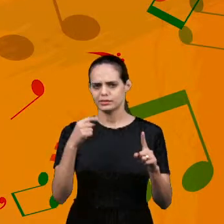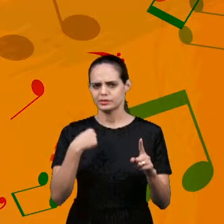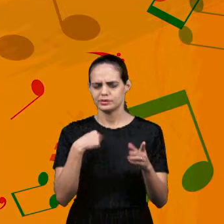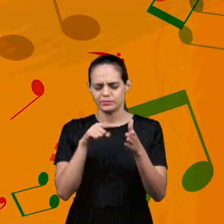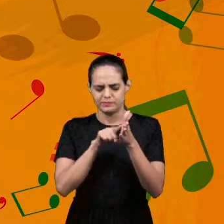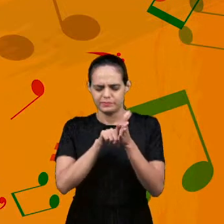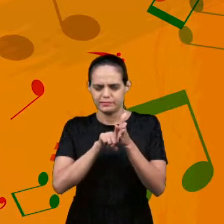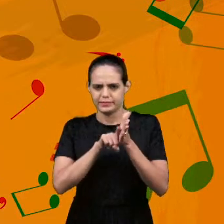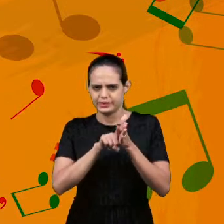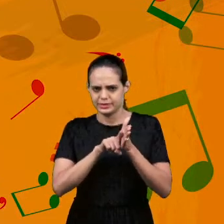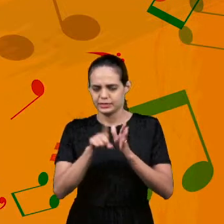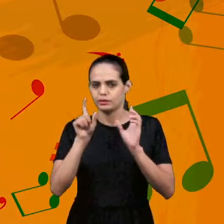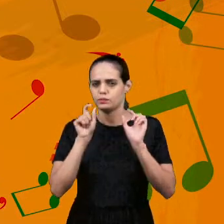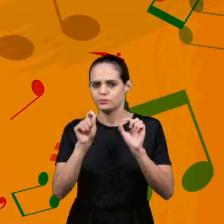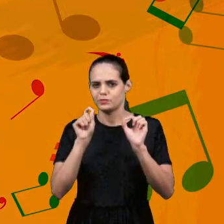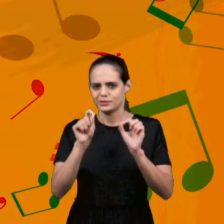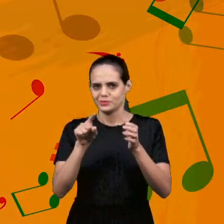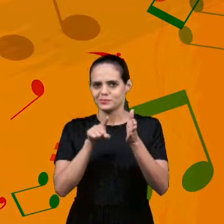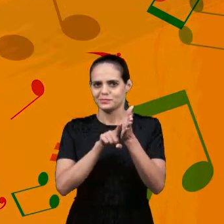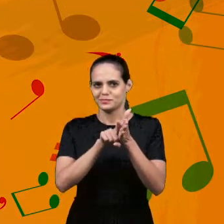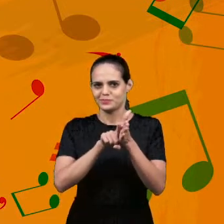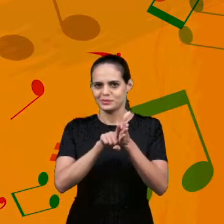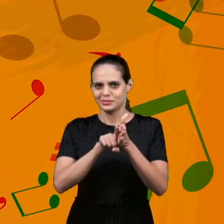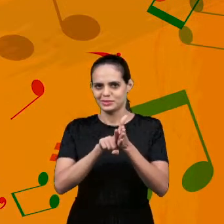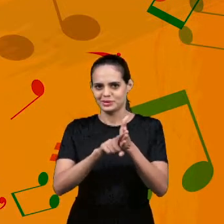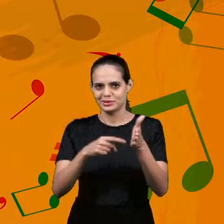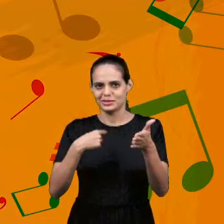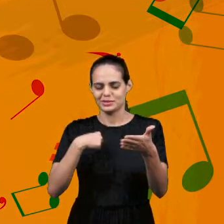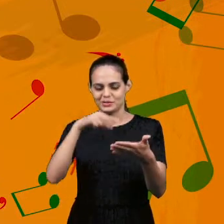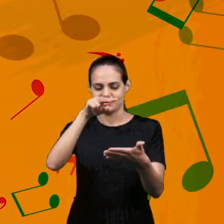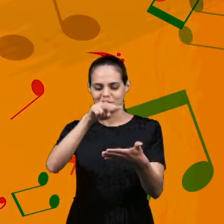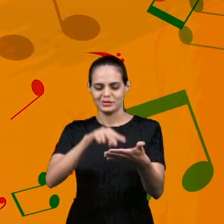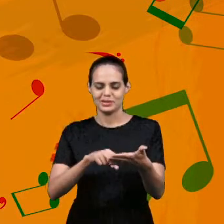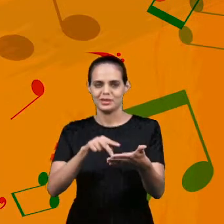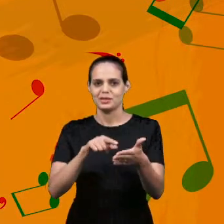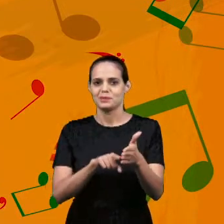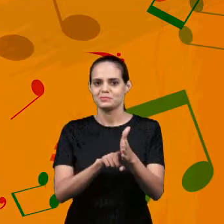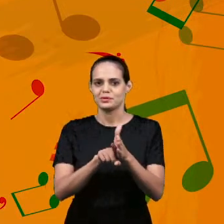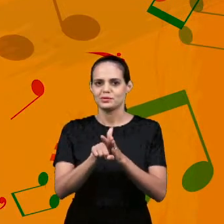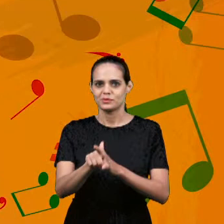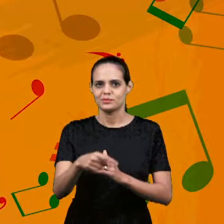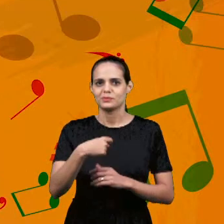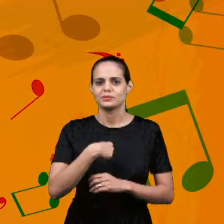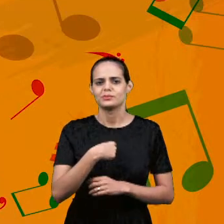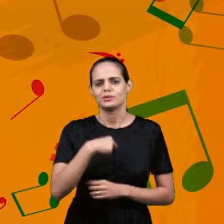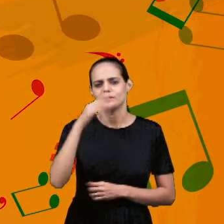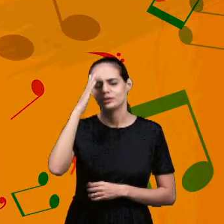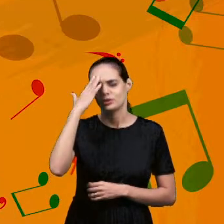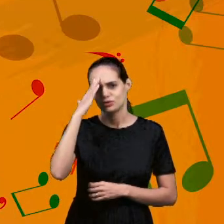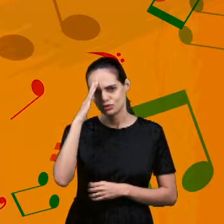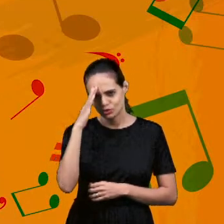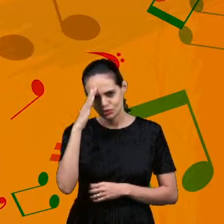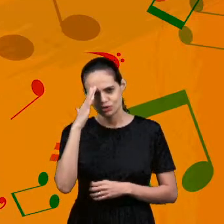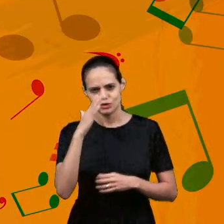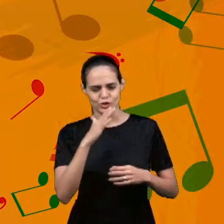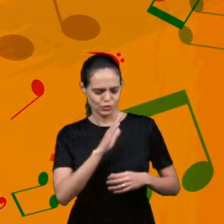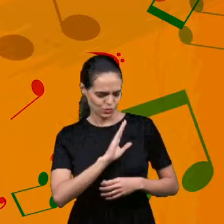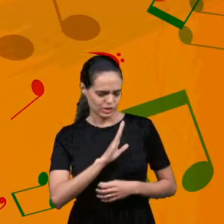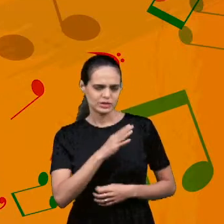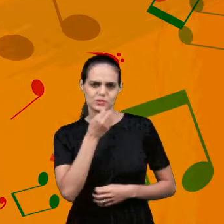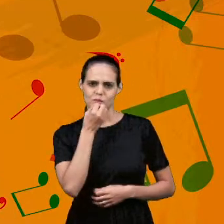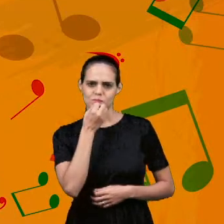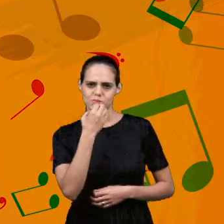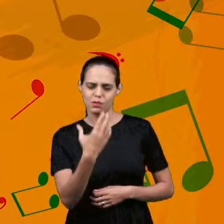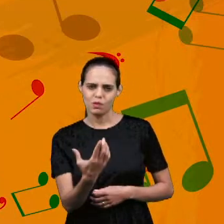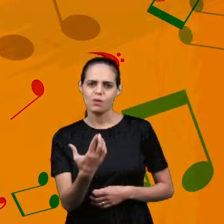eu pesquisei? Eu li a pergunta, entendi que eu era uma boa terra e a semente que eu escolhi